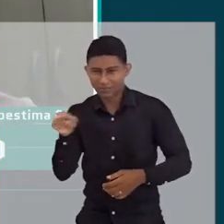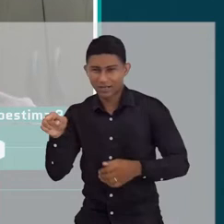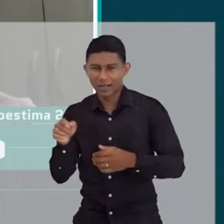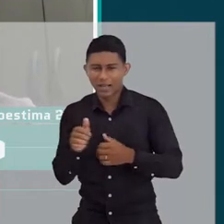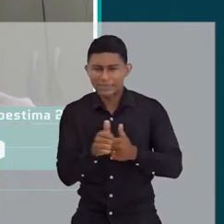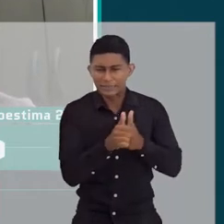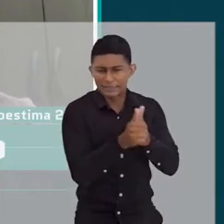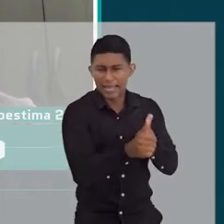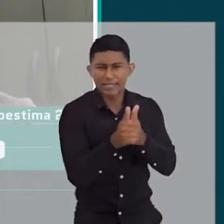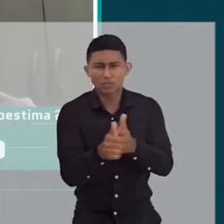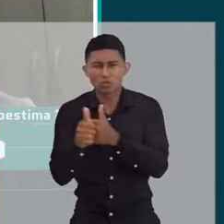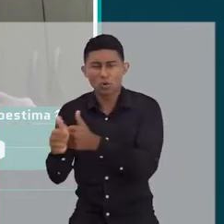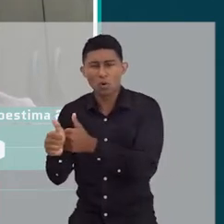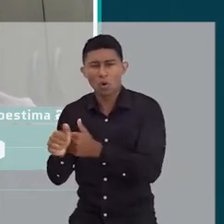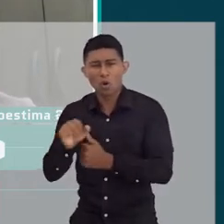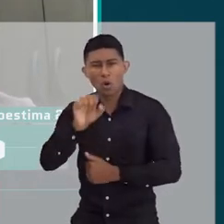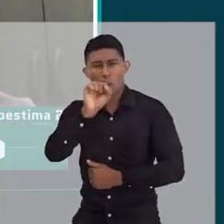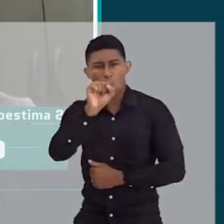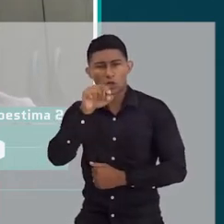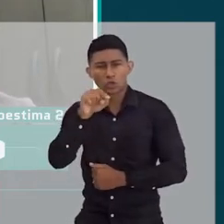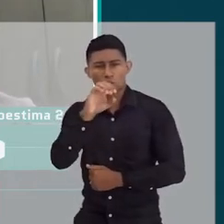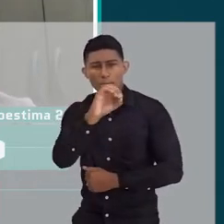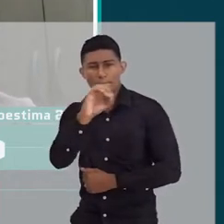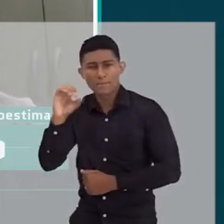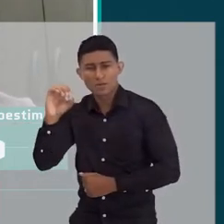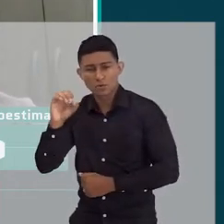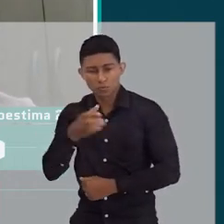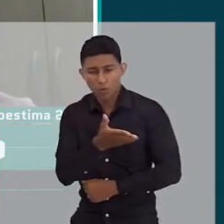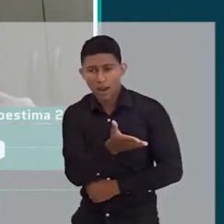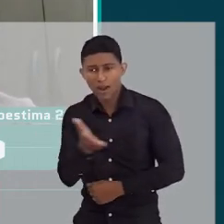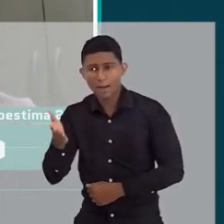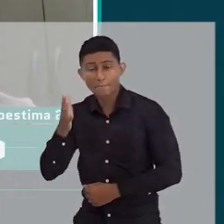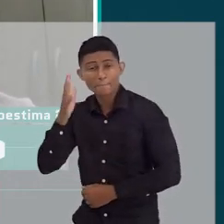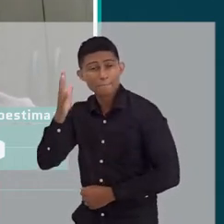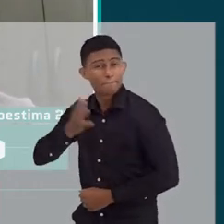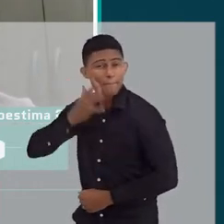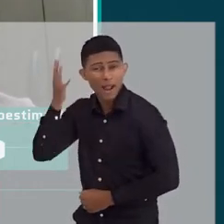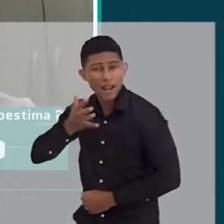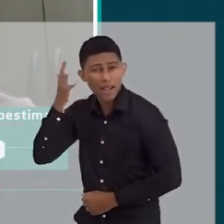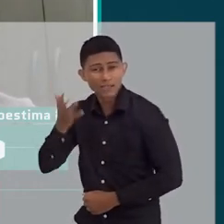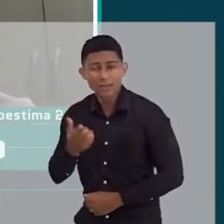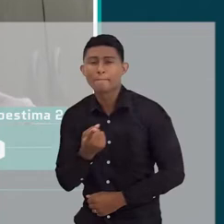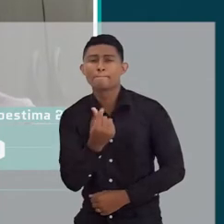seguidores, 8 mil seguidores, e eu cobro na palestra dela 10 mil.